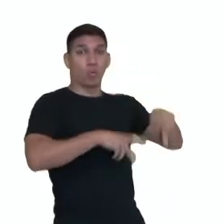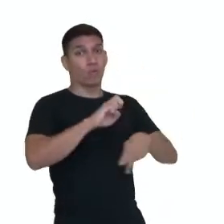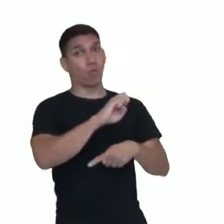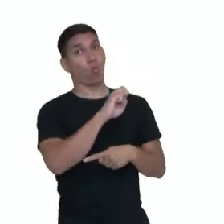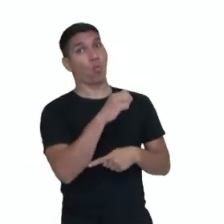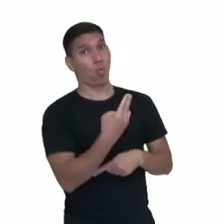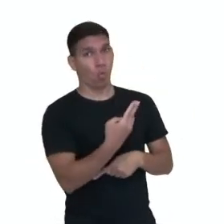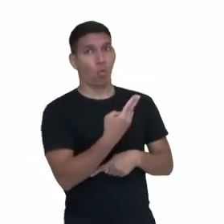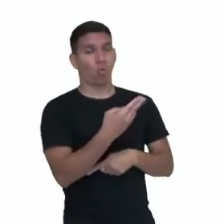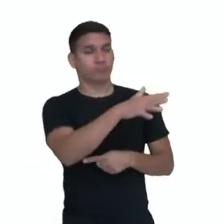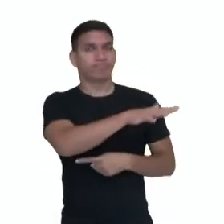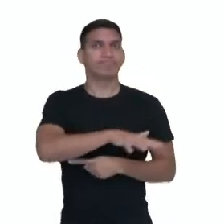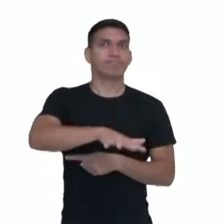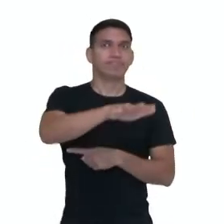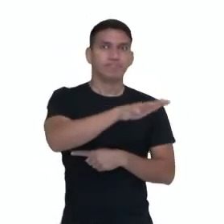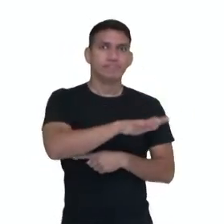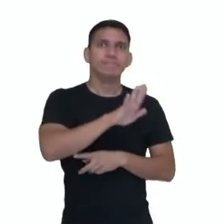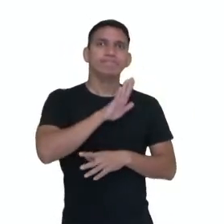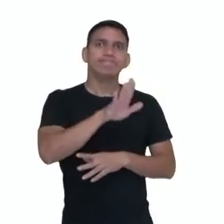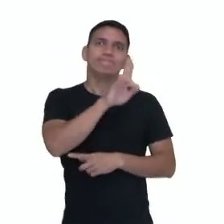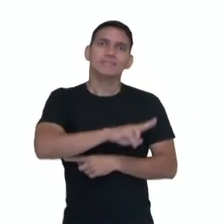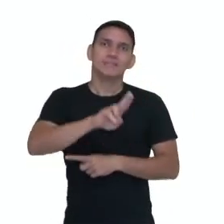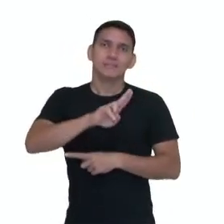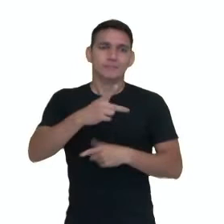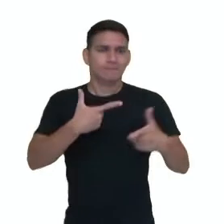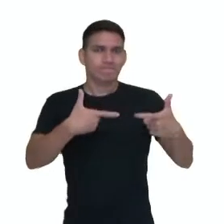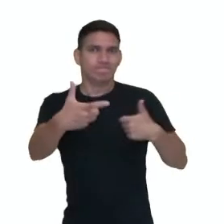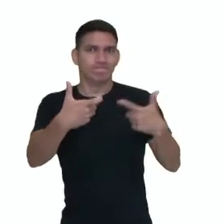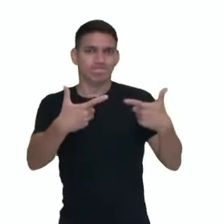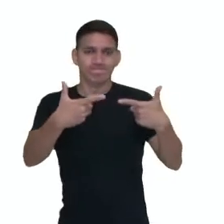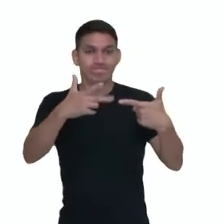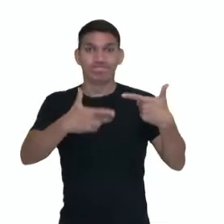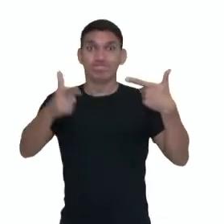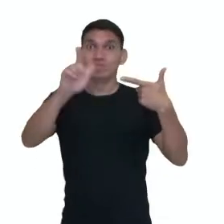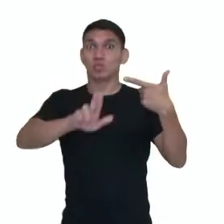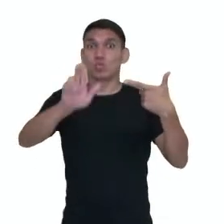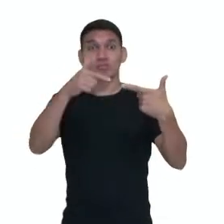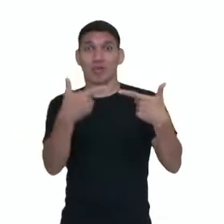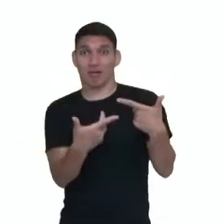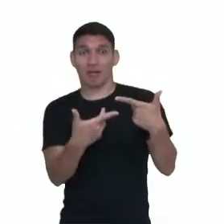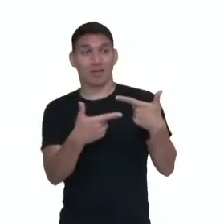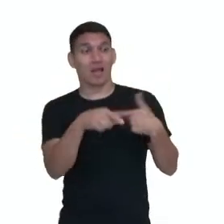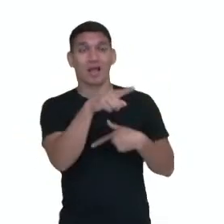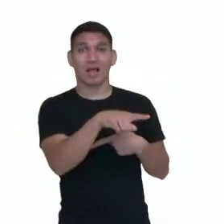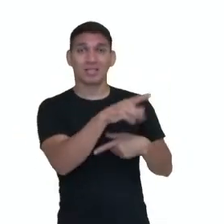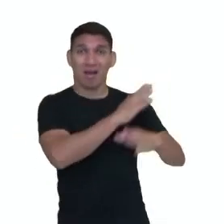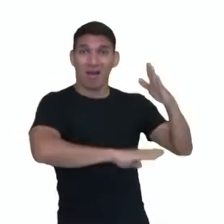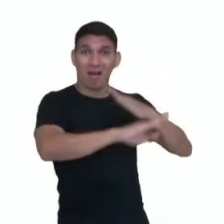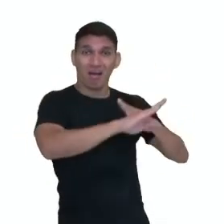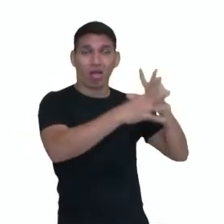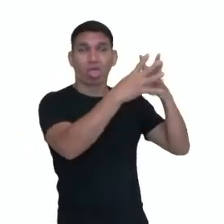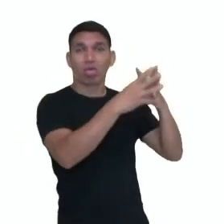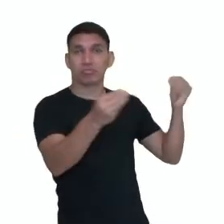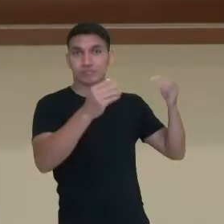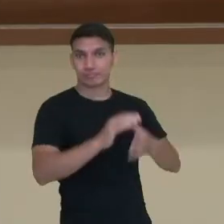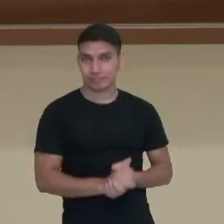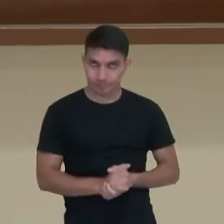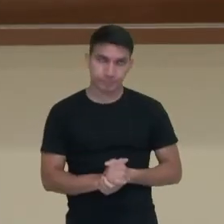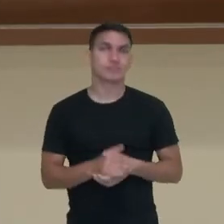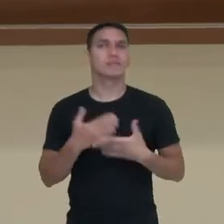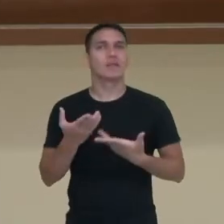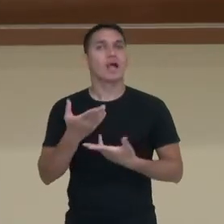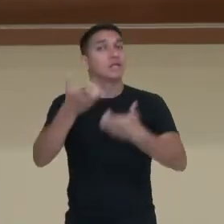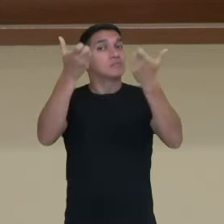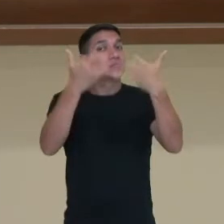No entanto, com o uso de armamentos de fogo, essa modalidade passou a perder função para esse fim. Então, o que a gente chama de